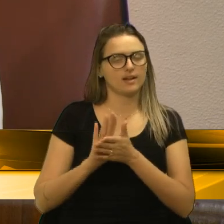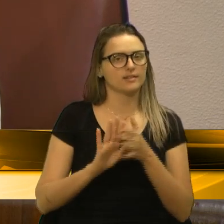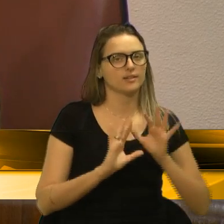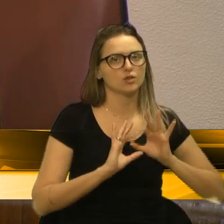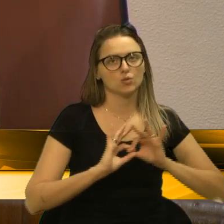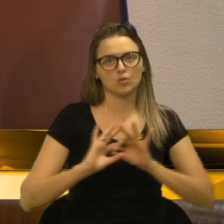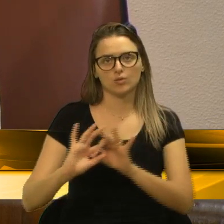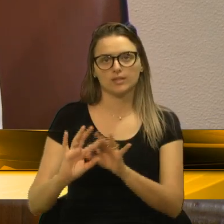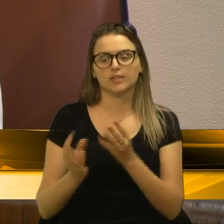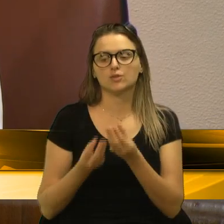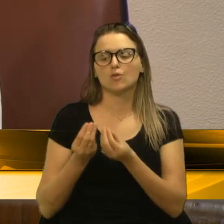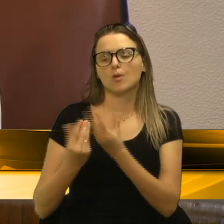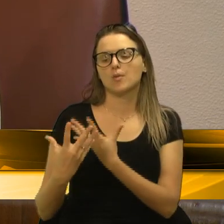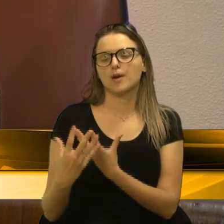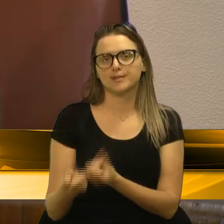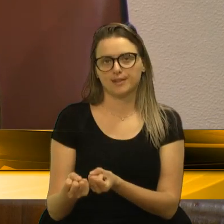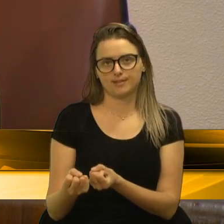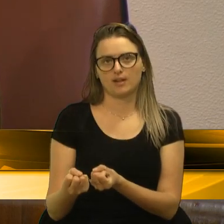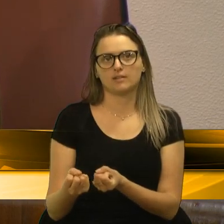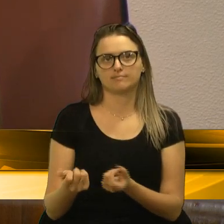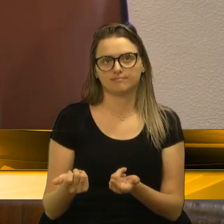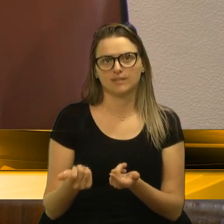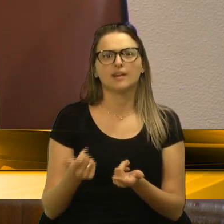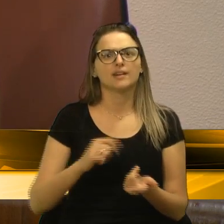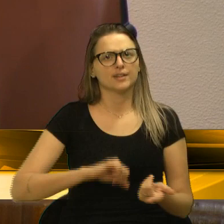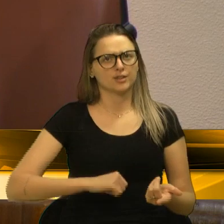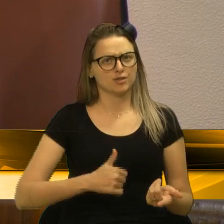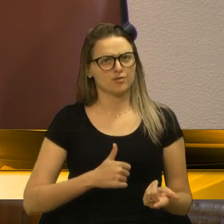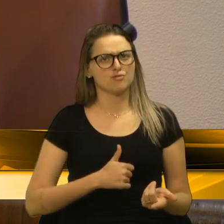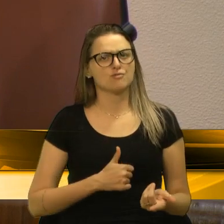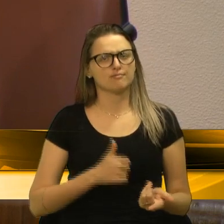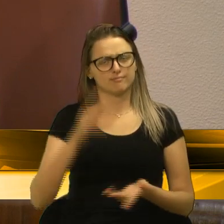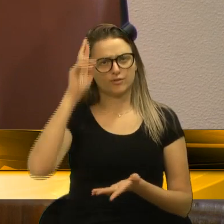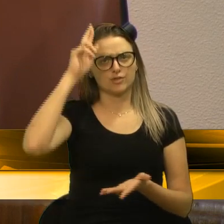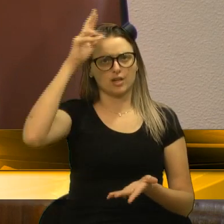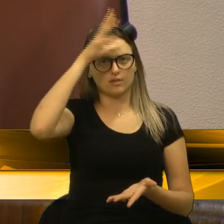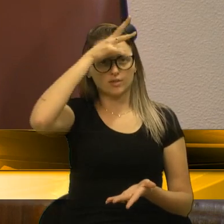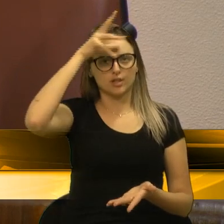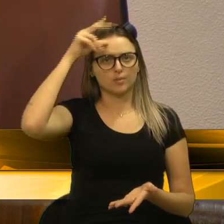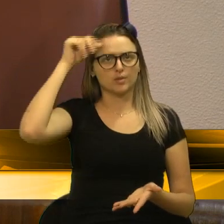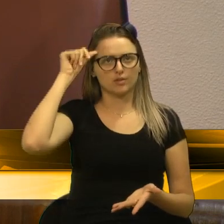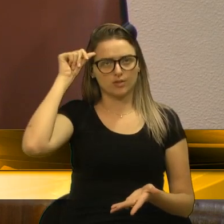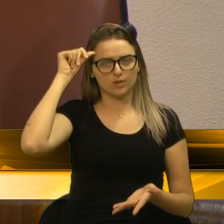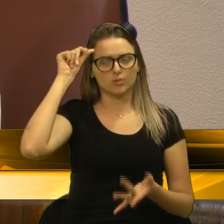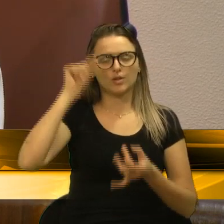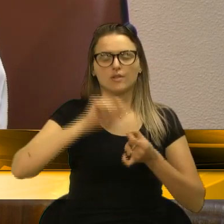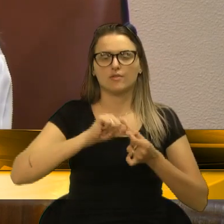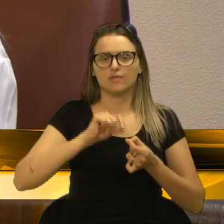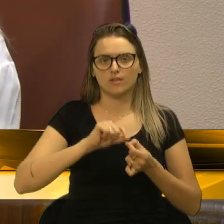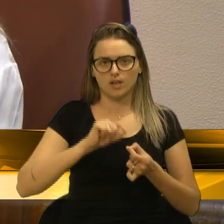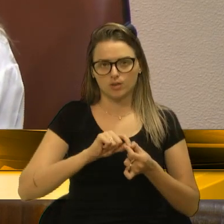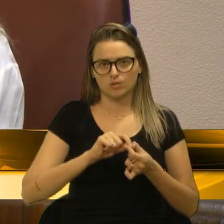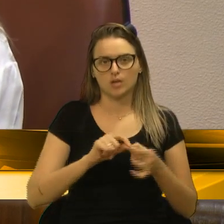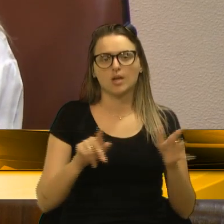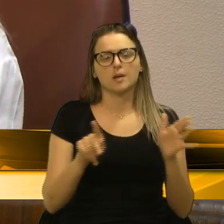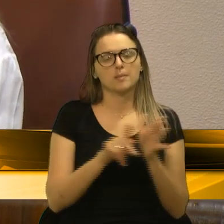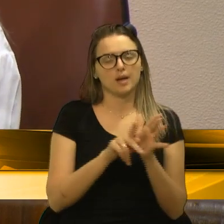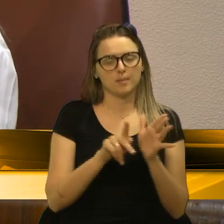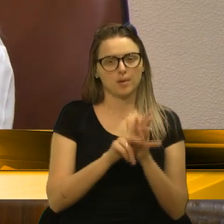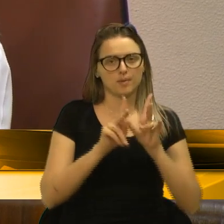como aceitar que um ato administrativo expedido pelo